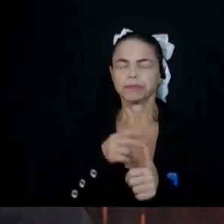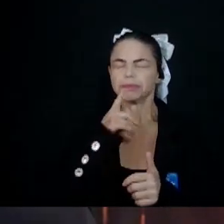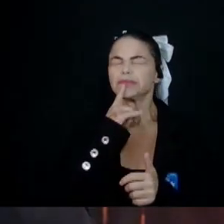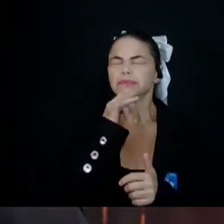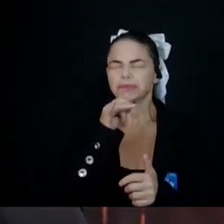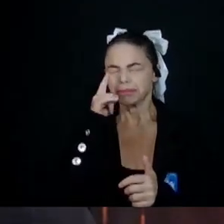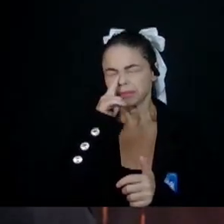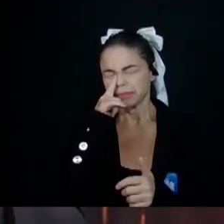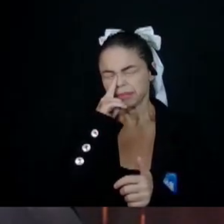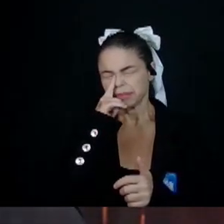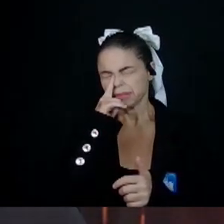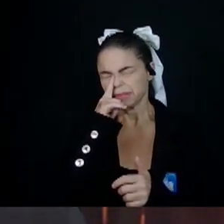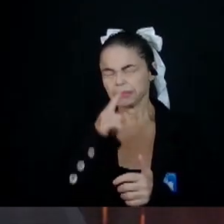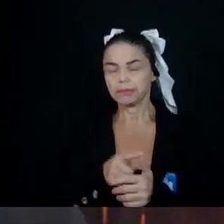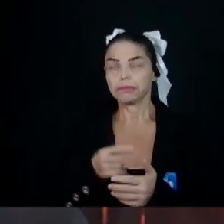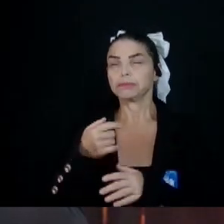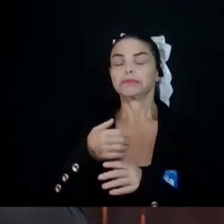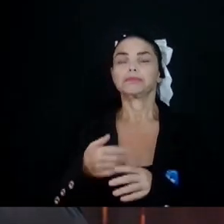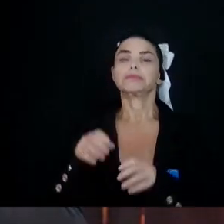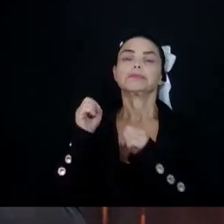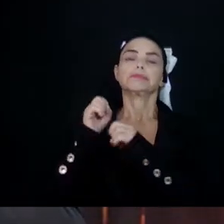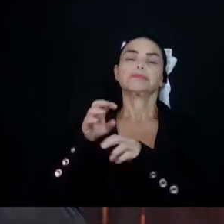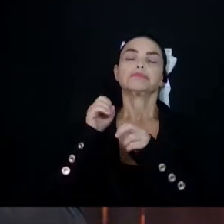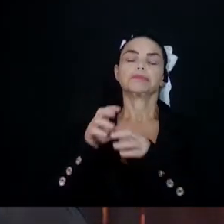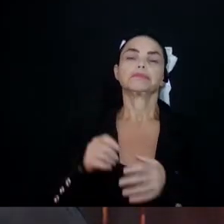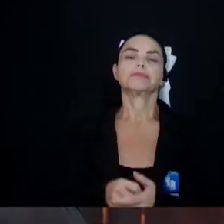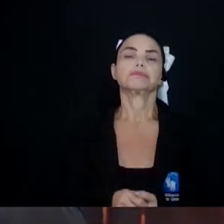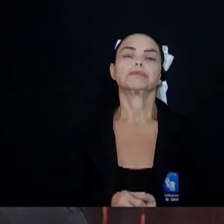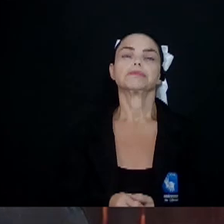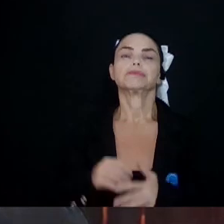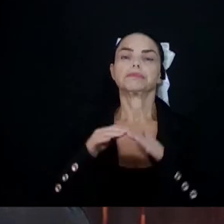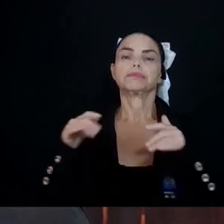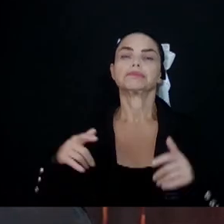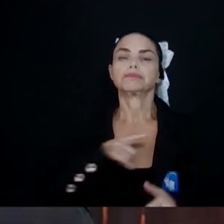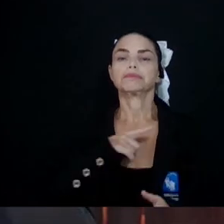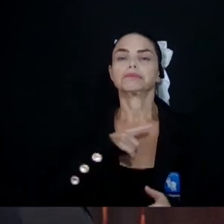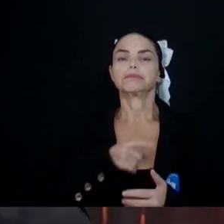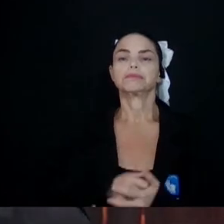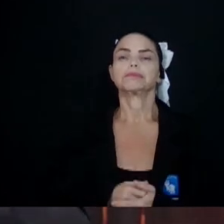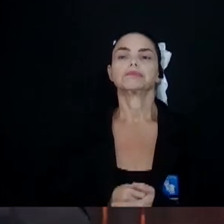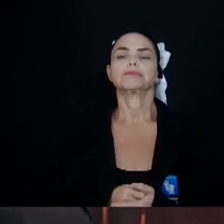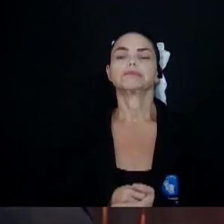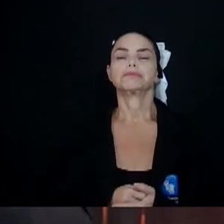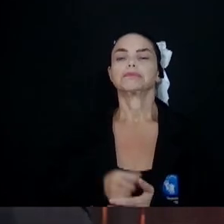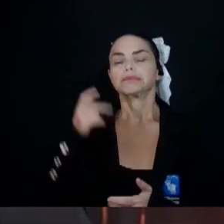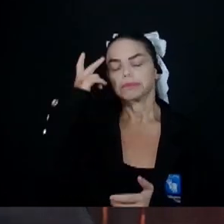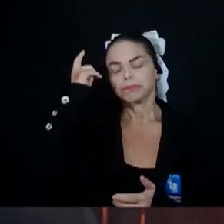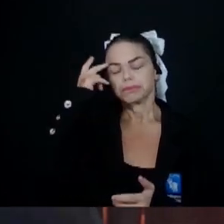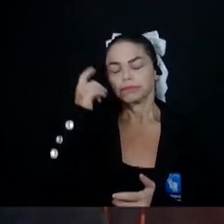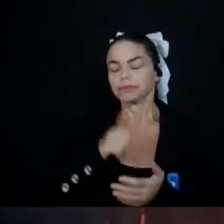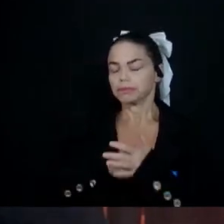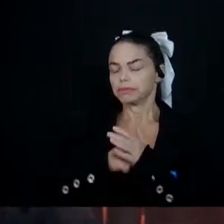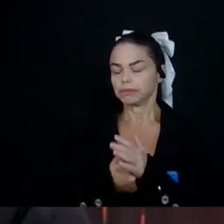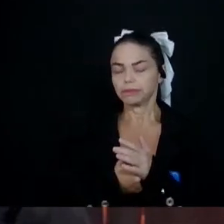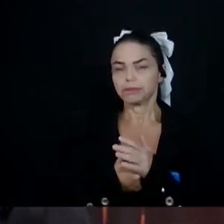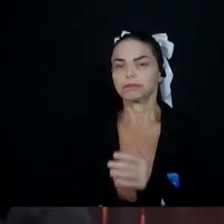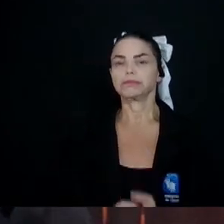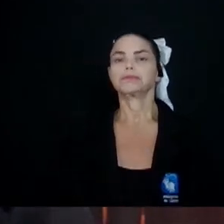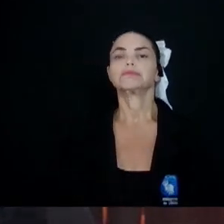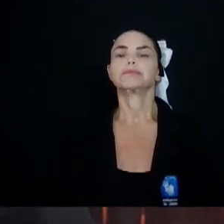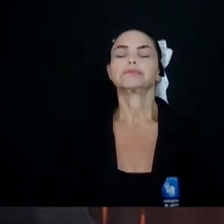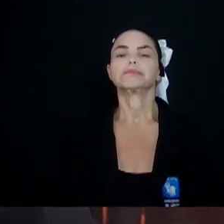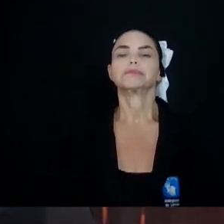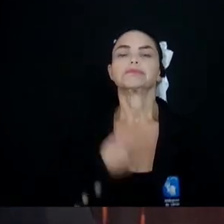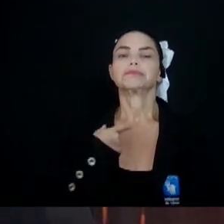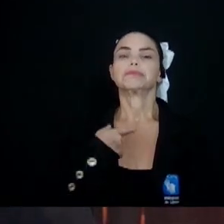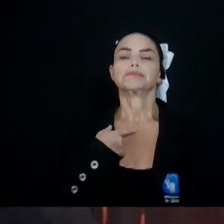qual é o conteúdo educativo que a criança está consumindo. Automaticamente não vai ser bloqueado. Essas plataformas de